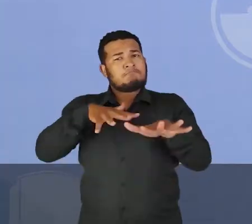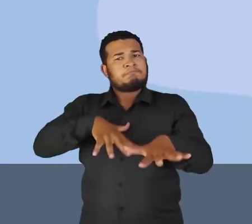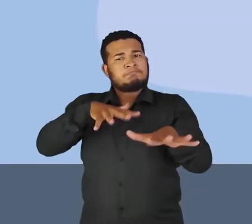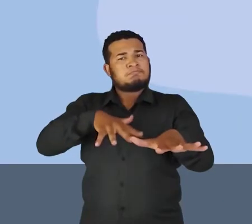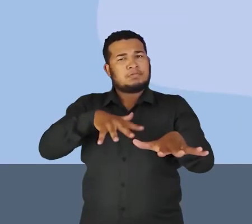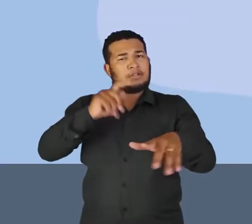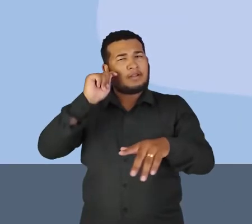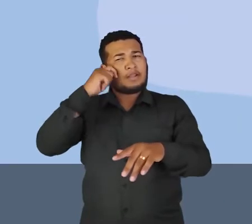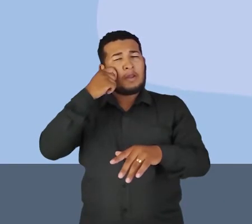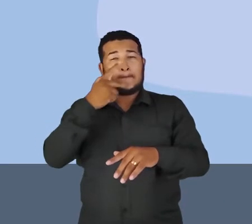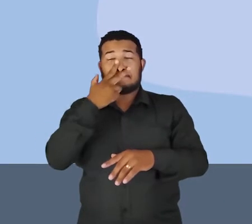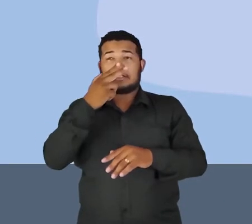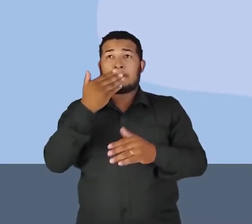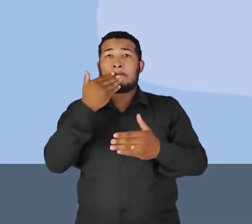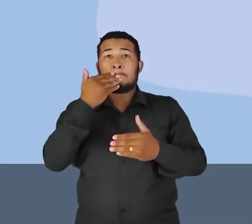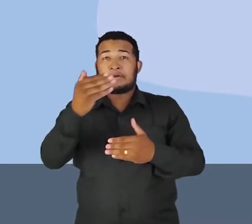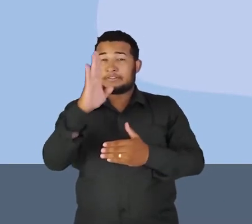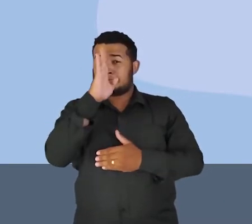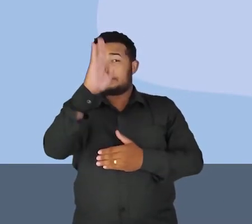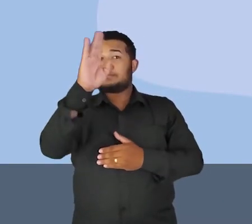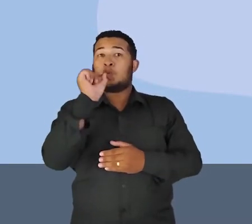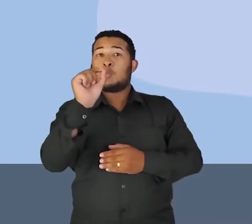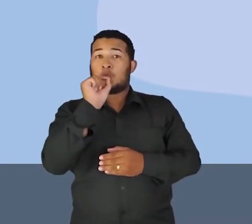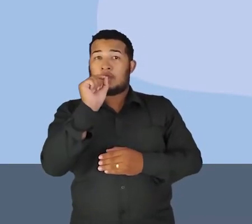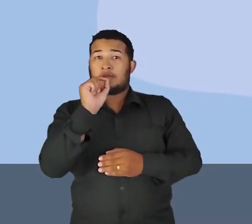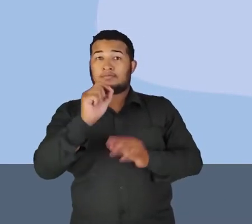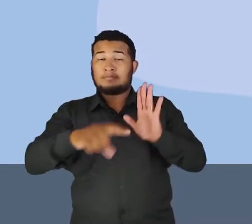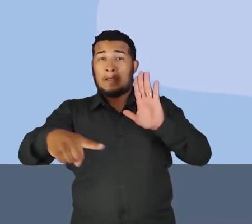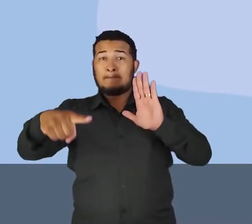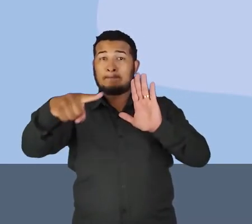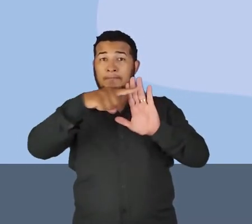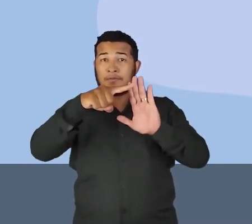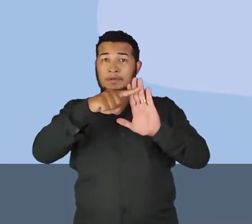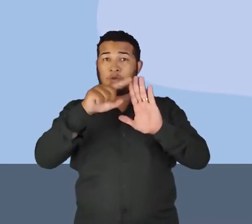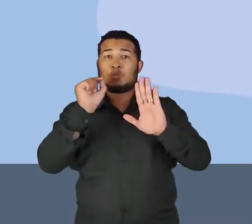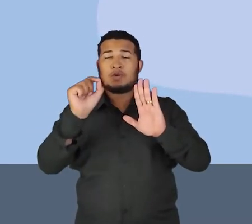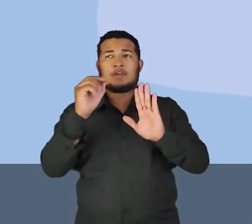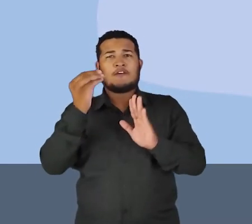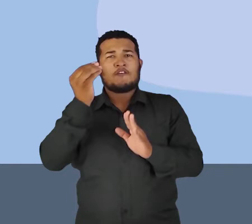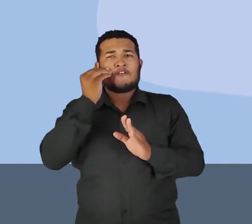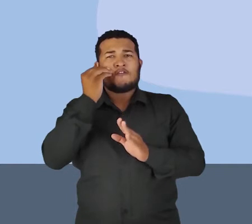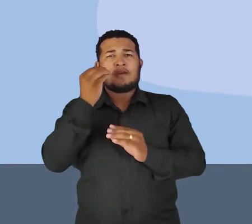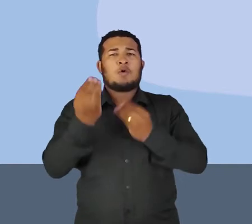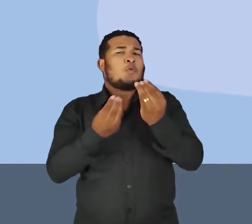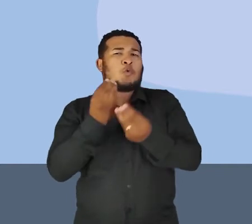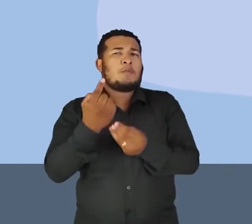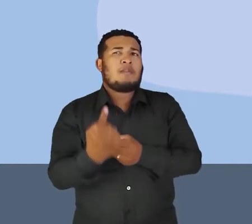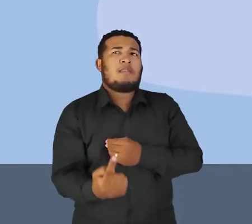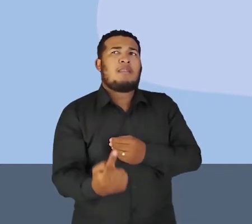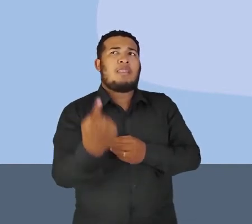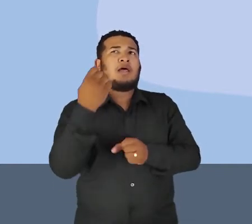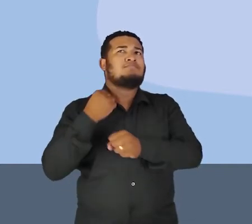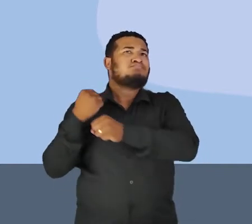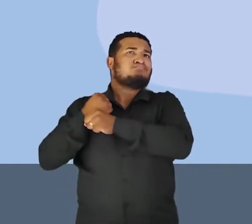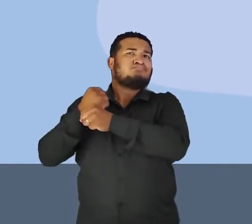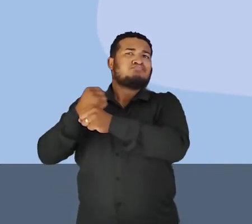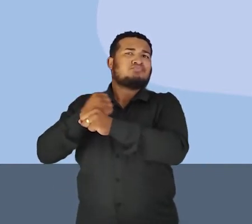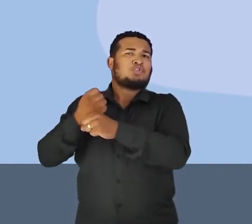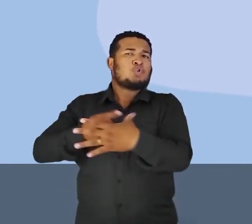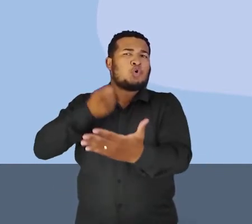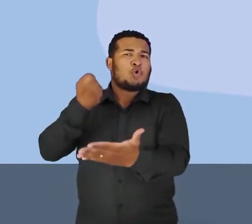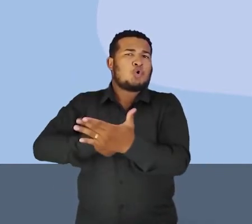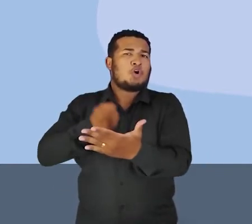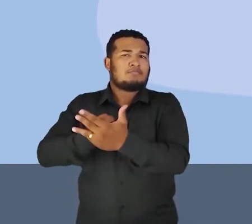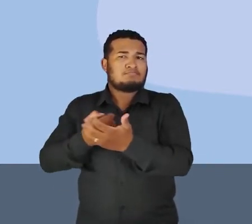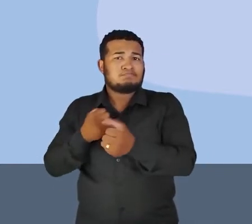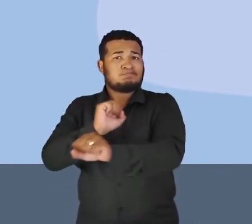Olha lá na tela. Primeiro, eles buscam uma compensação por esses anos de trabalho forçado e